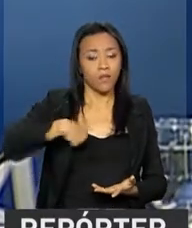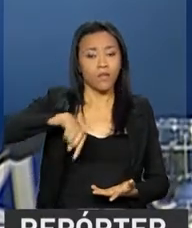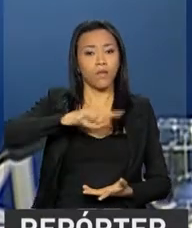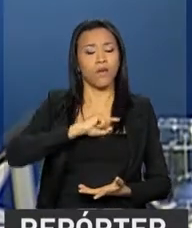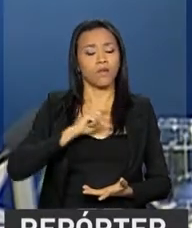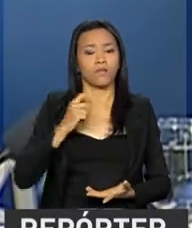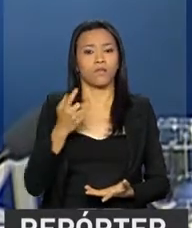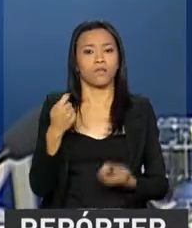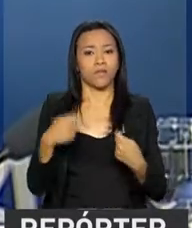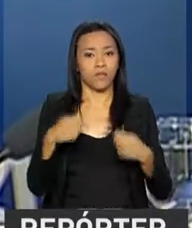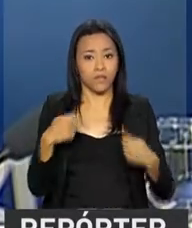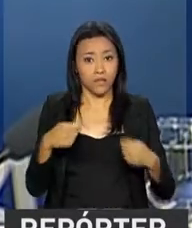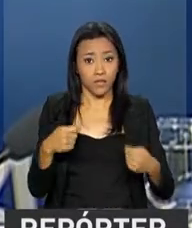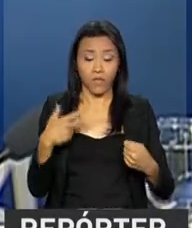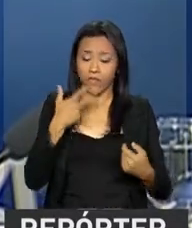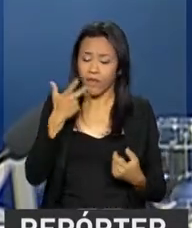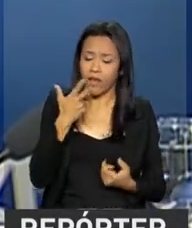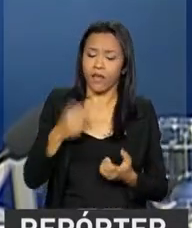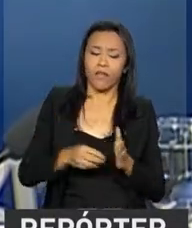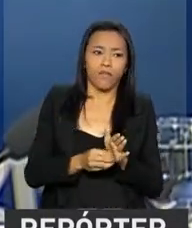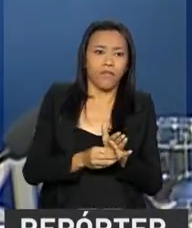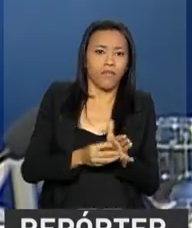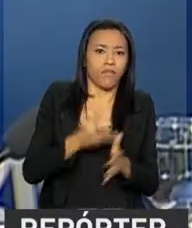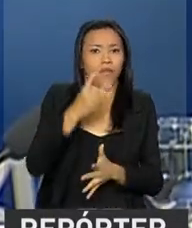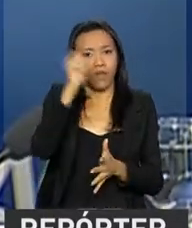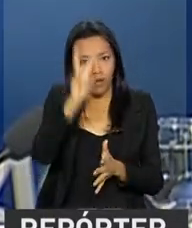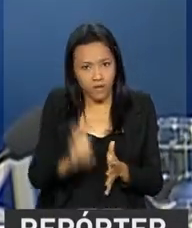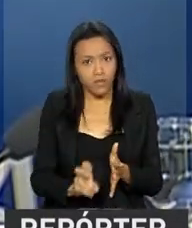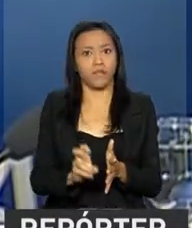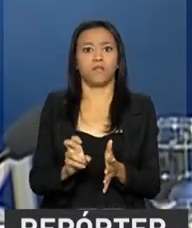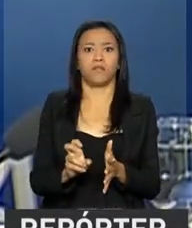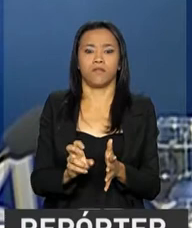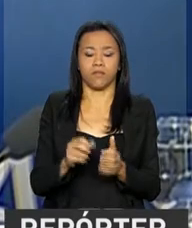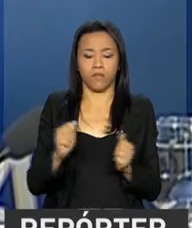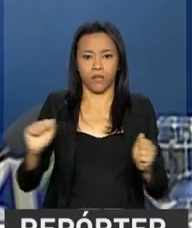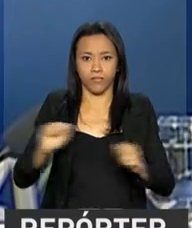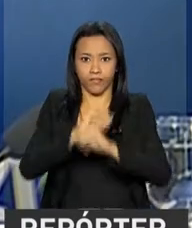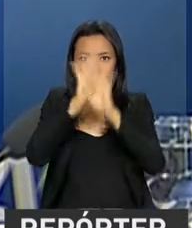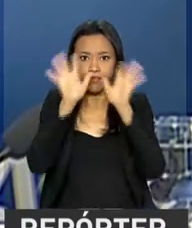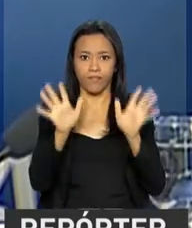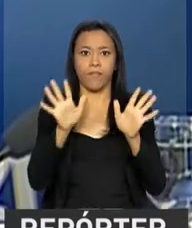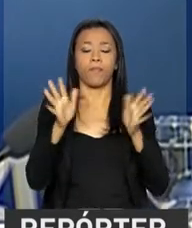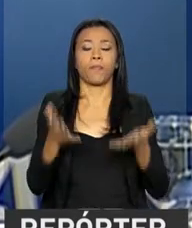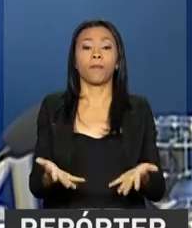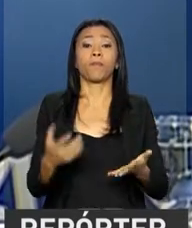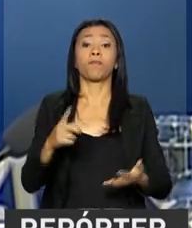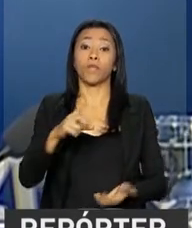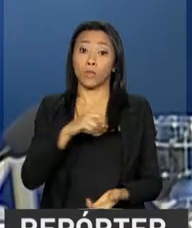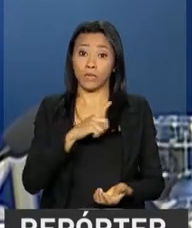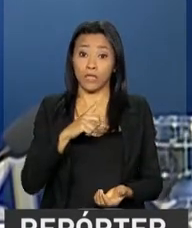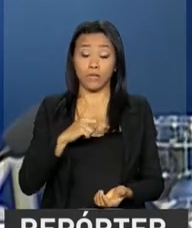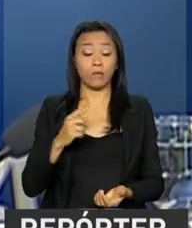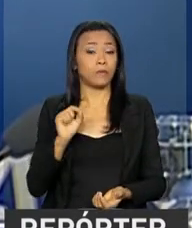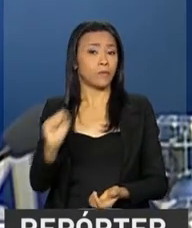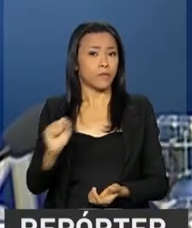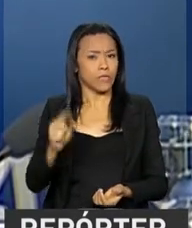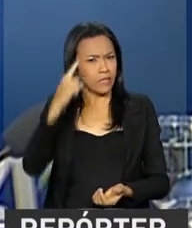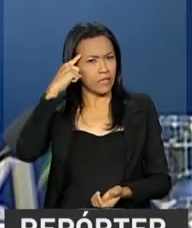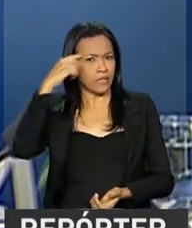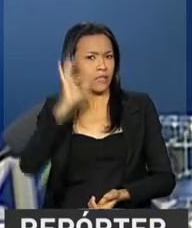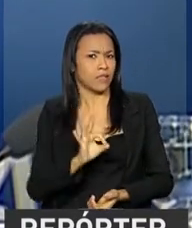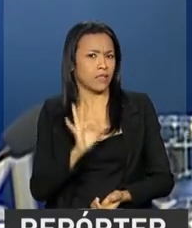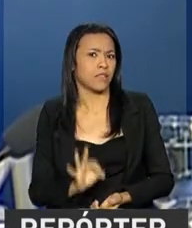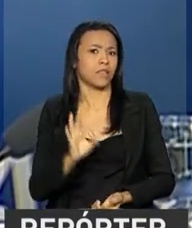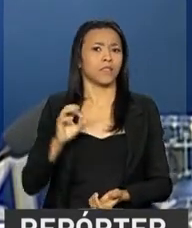que muitas vezes devem ser repetidas, repisadas, afirmadas e reafirmadas, não é? Então, eu tenho a mais absoluta convicção